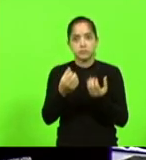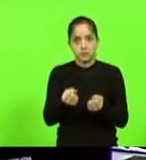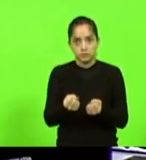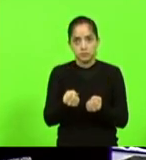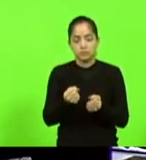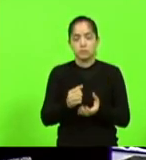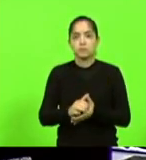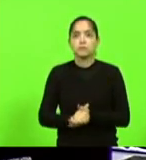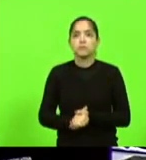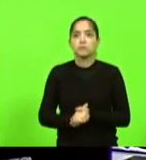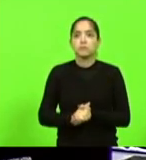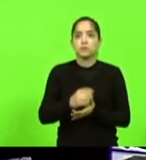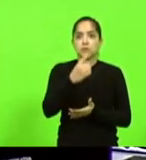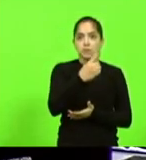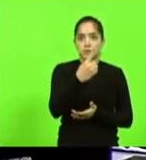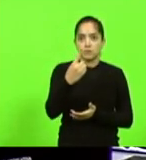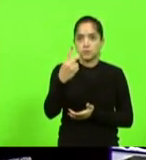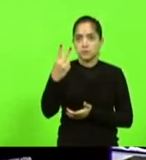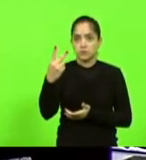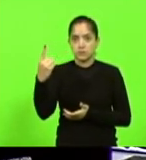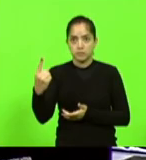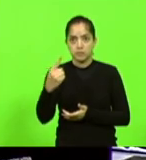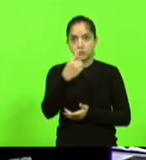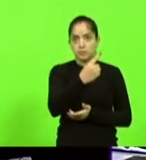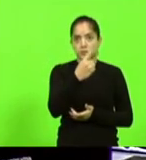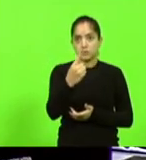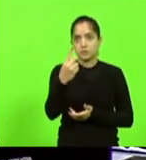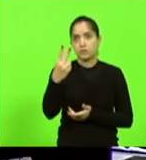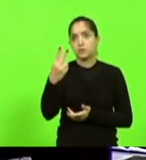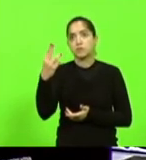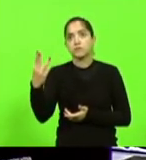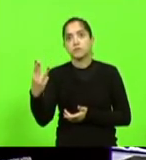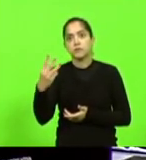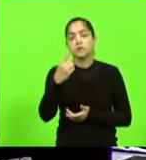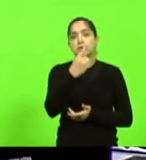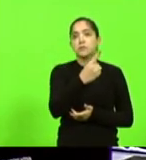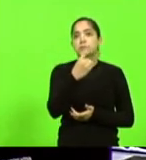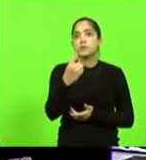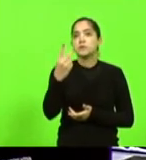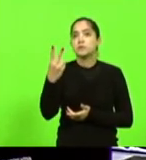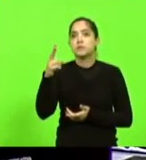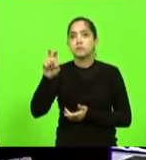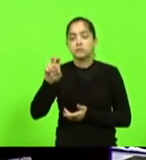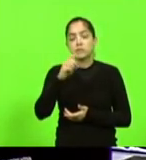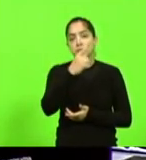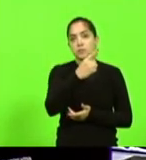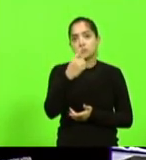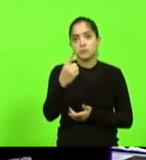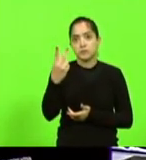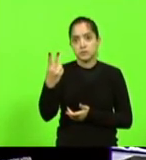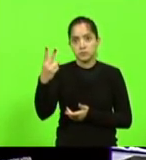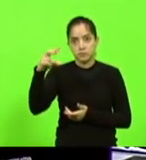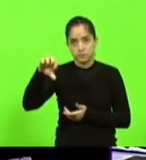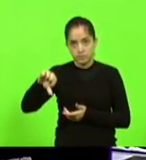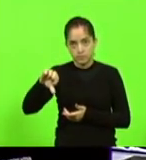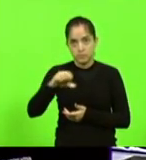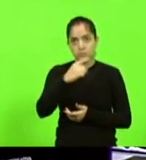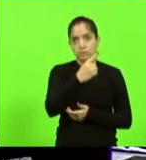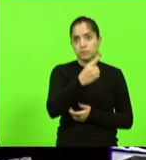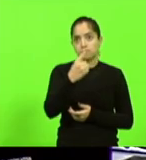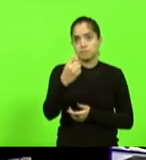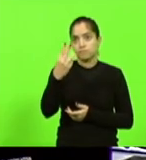números 1121 a 1123 e 1125 a 1129 e